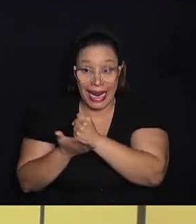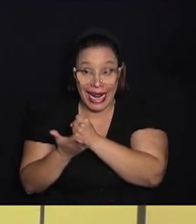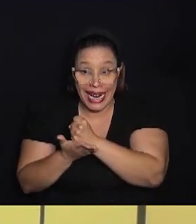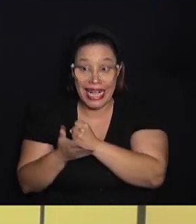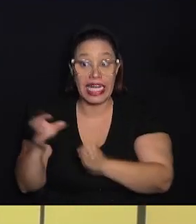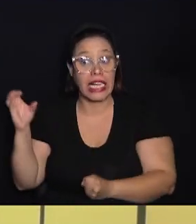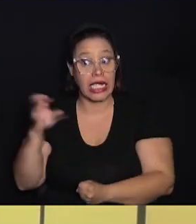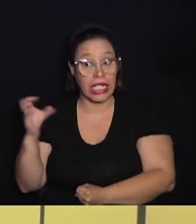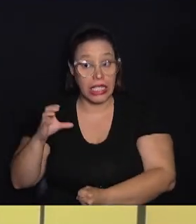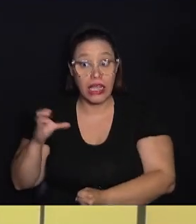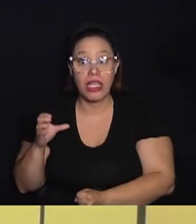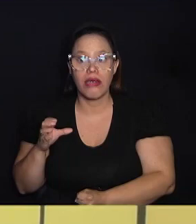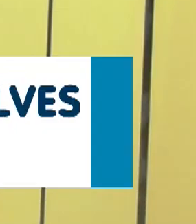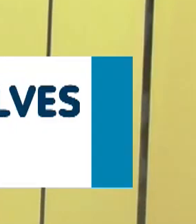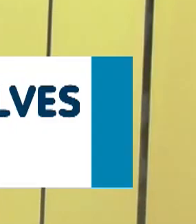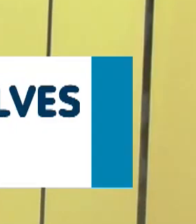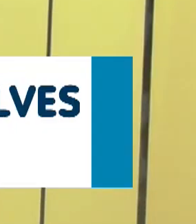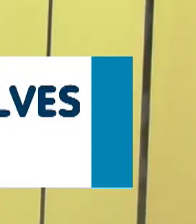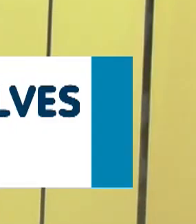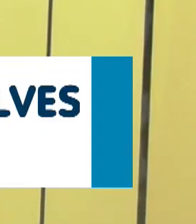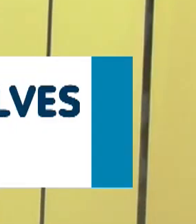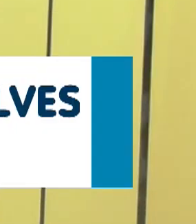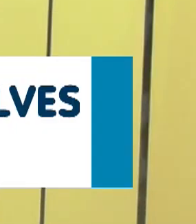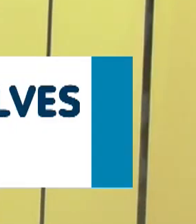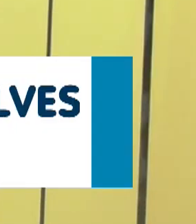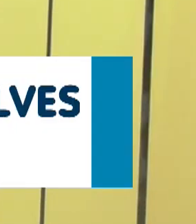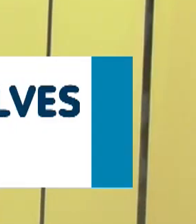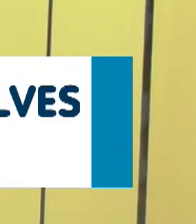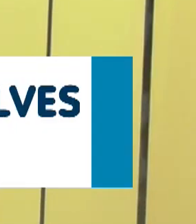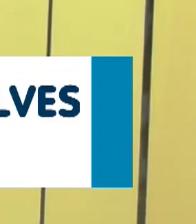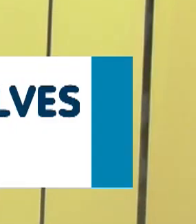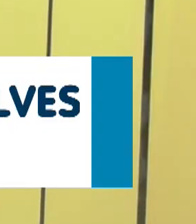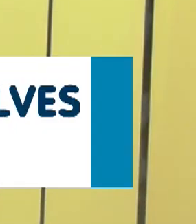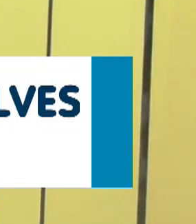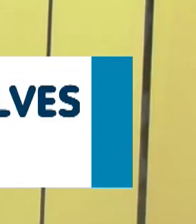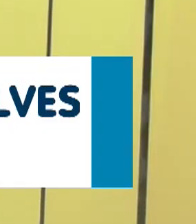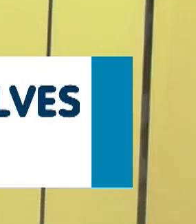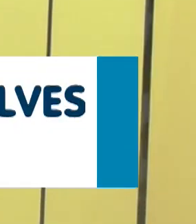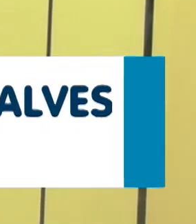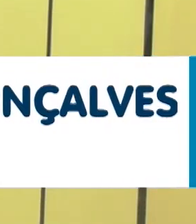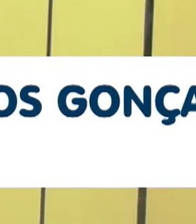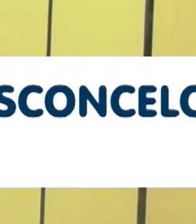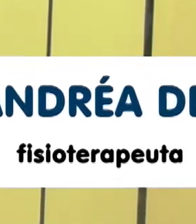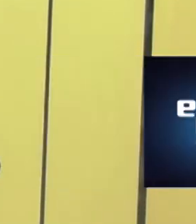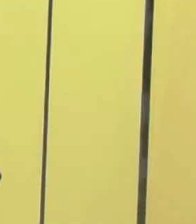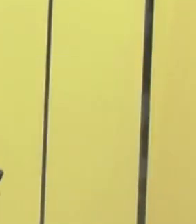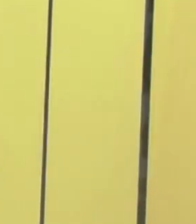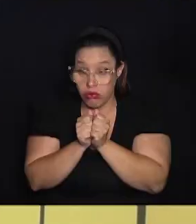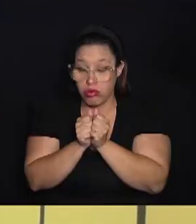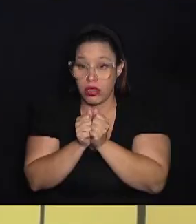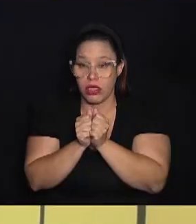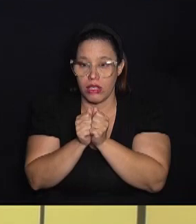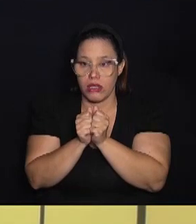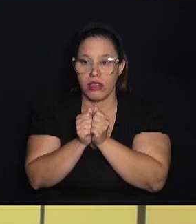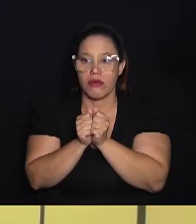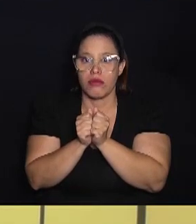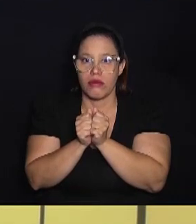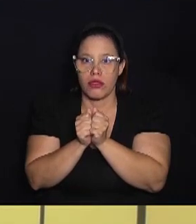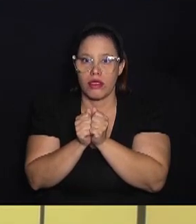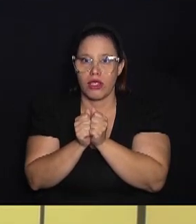fazer uma assistência ã junta né conjunta